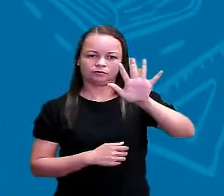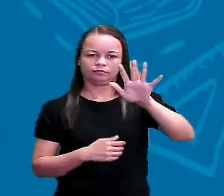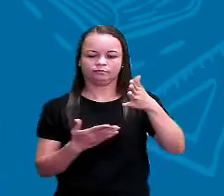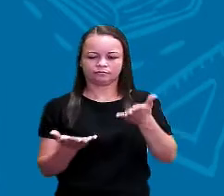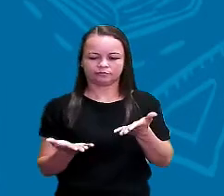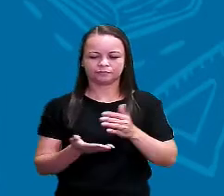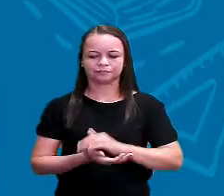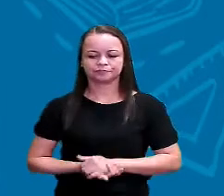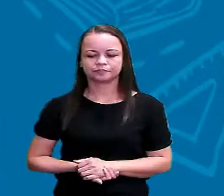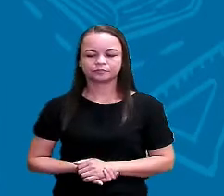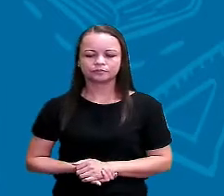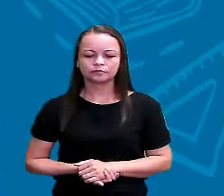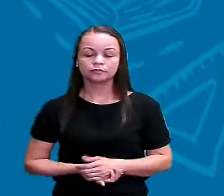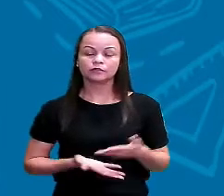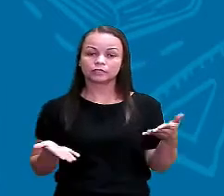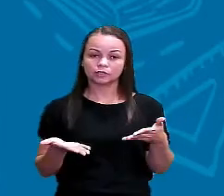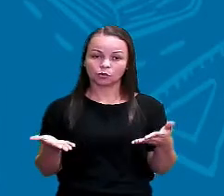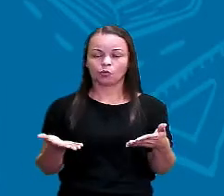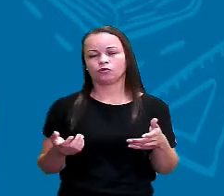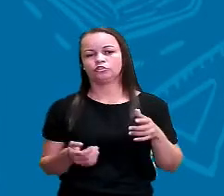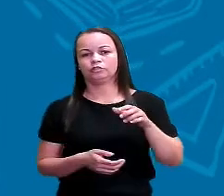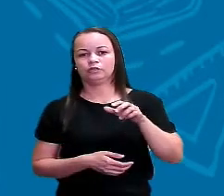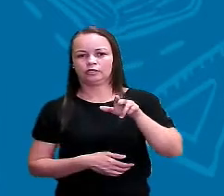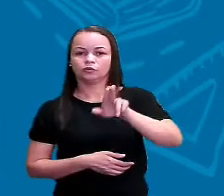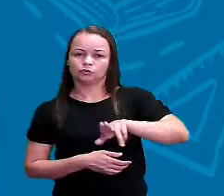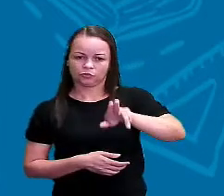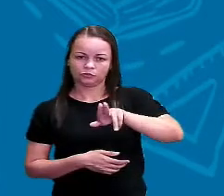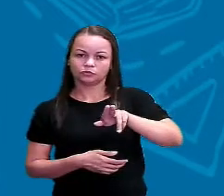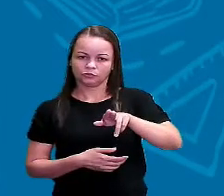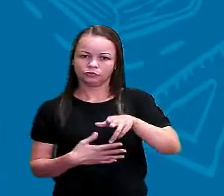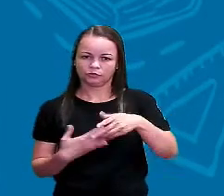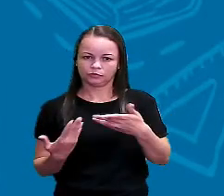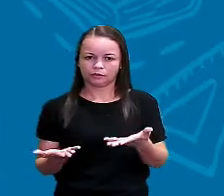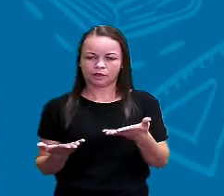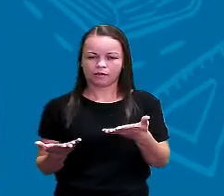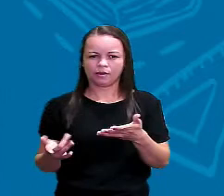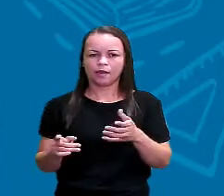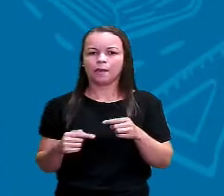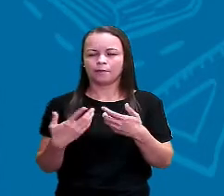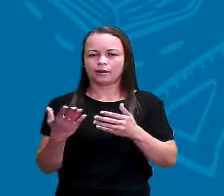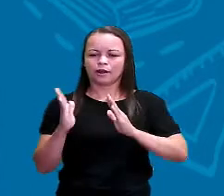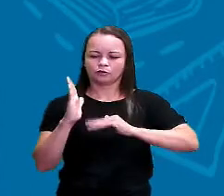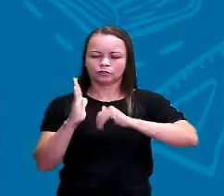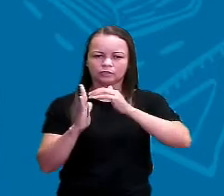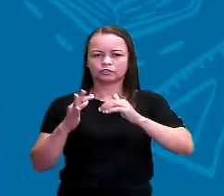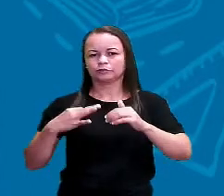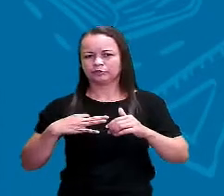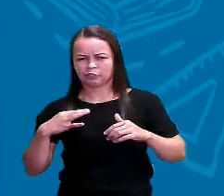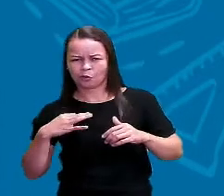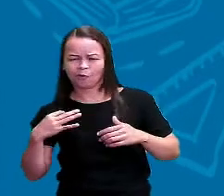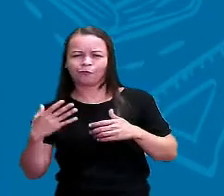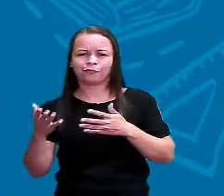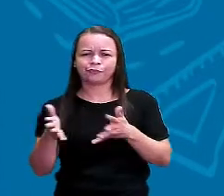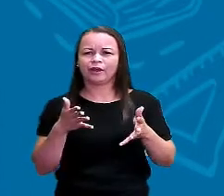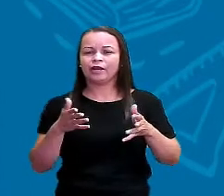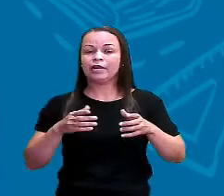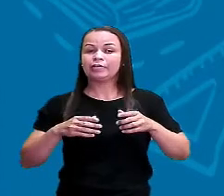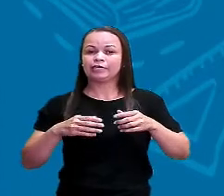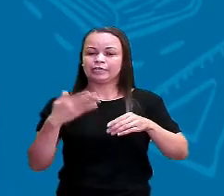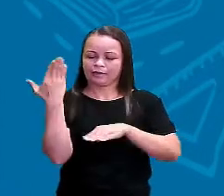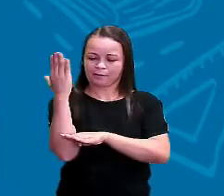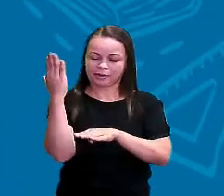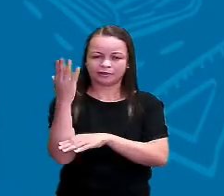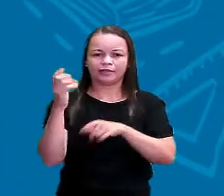assim, hoje em dia ele é utilizado também para usar a tinta para tingimento e a madeira para